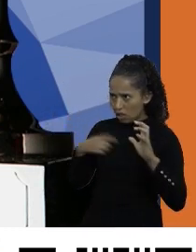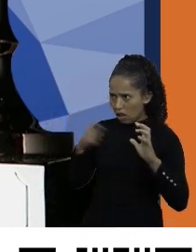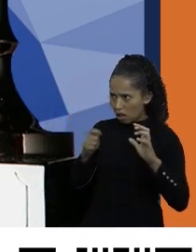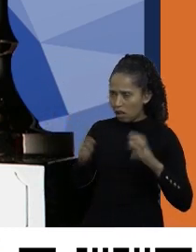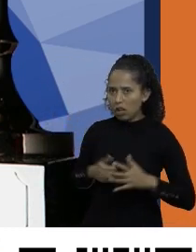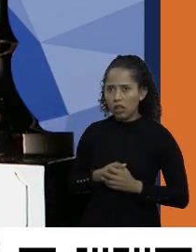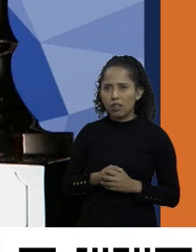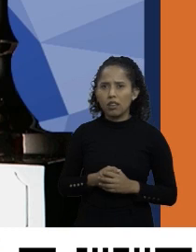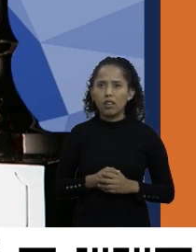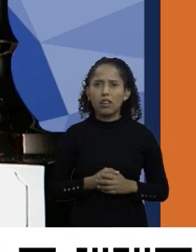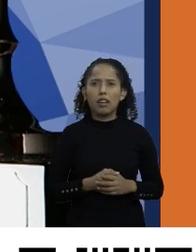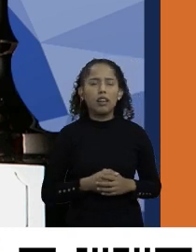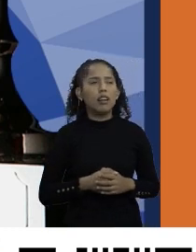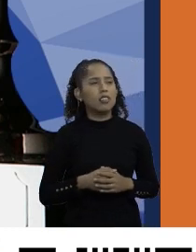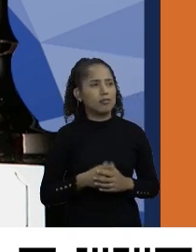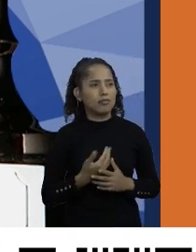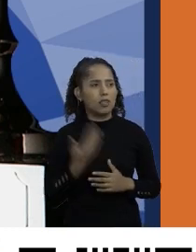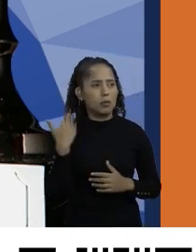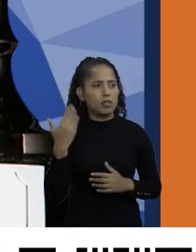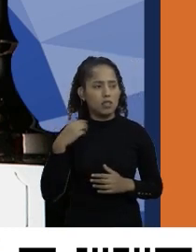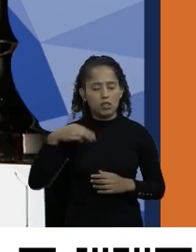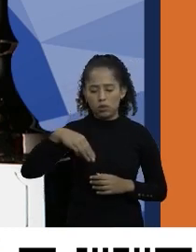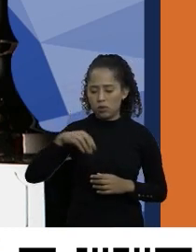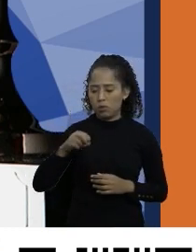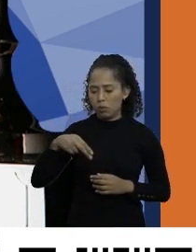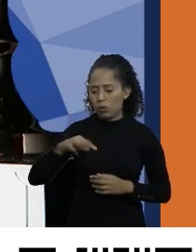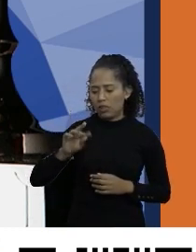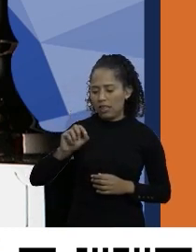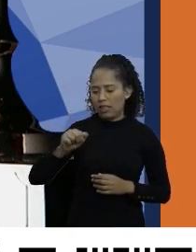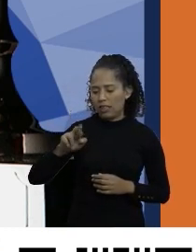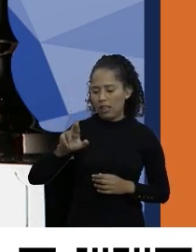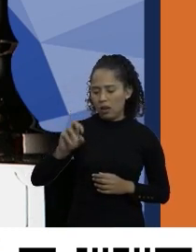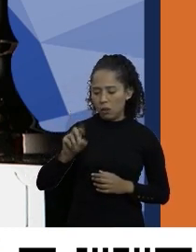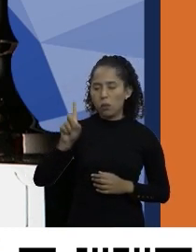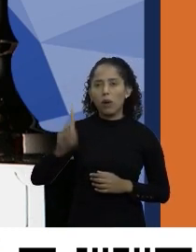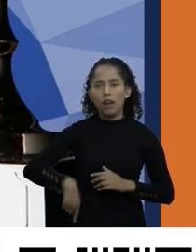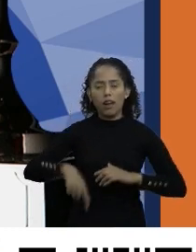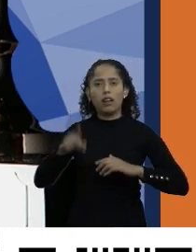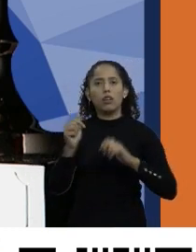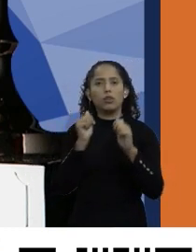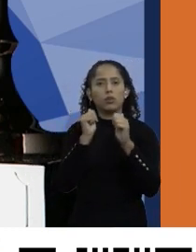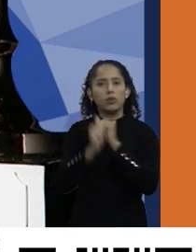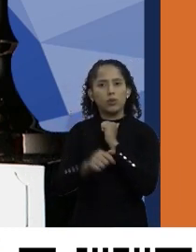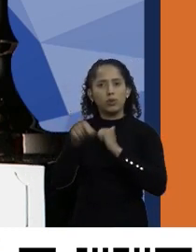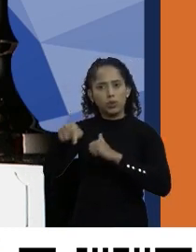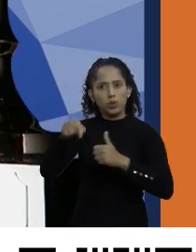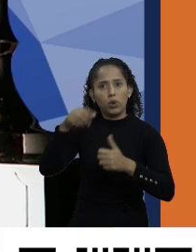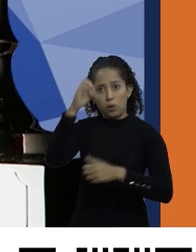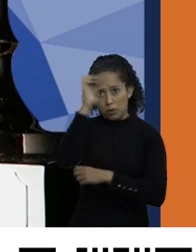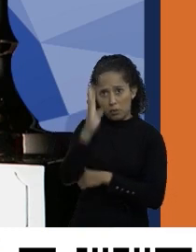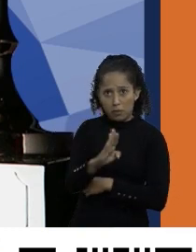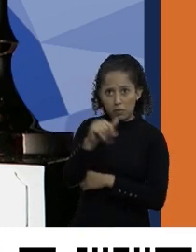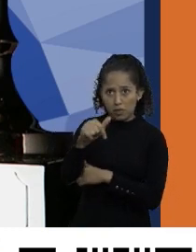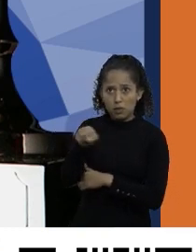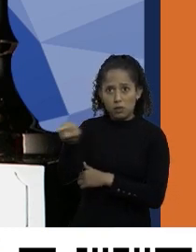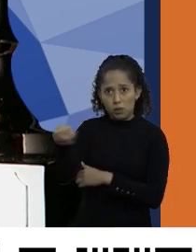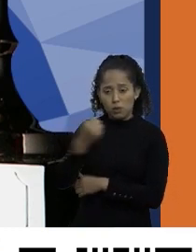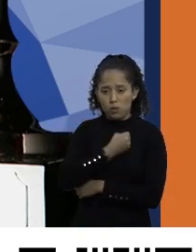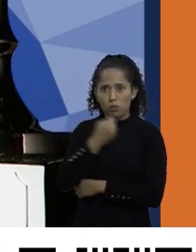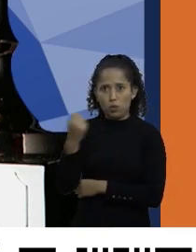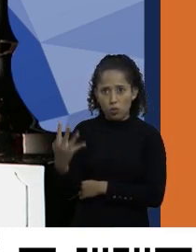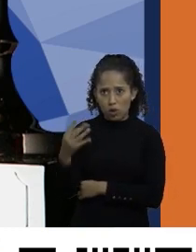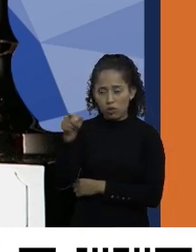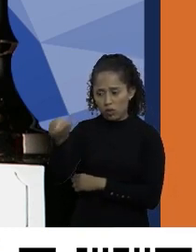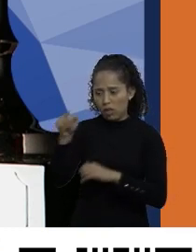Na época, o Montanaro era um dos grandes jogadores de vôlei do Brasil, da seleção brasileira, número 4. E ele jogava no